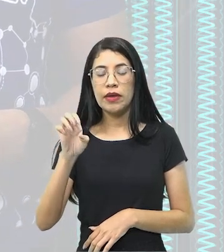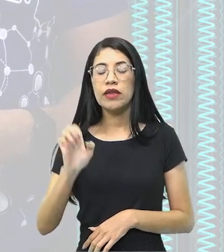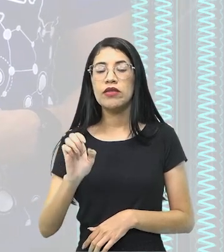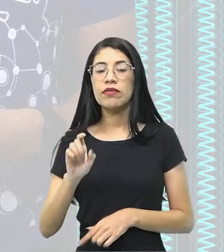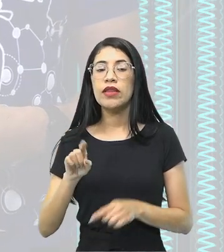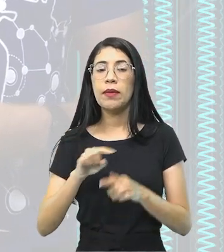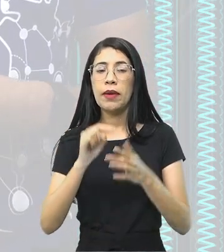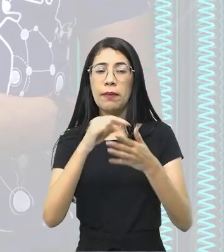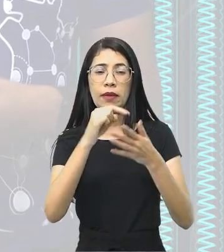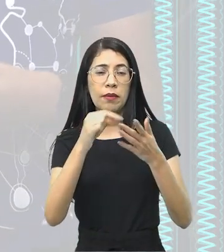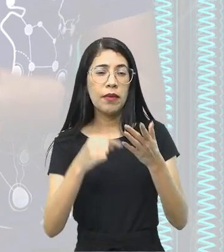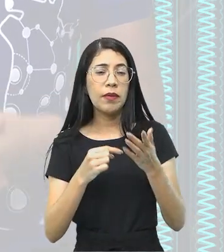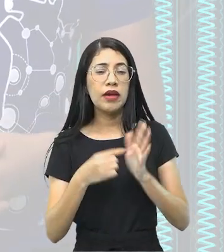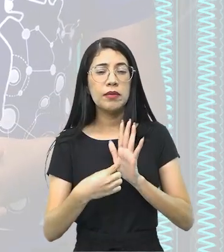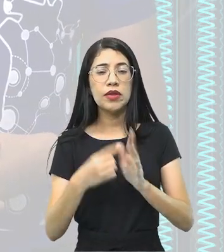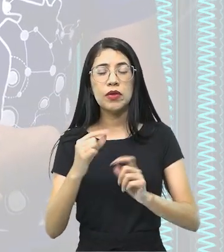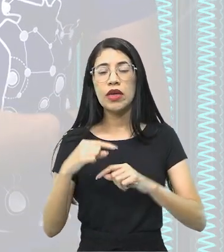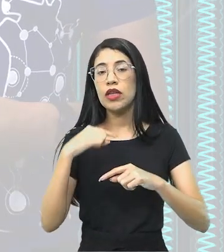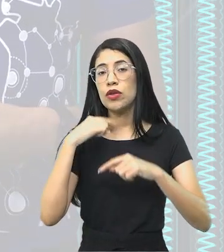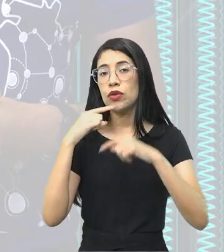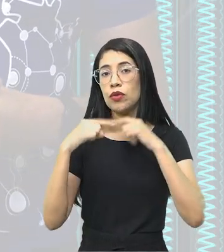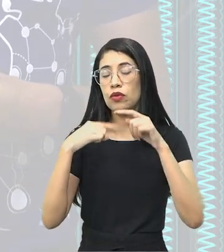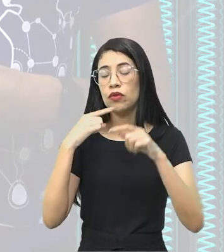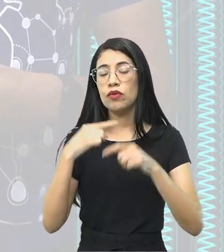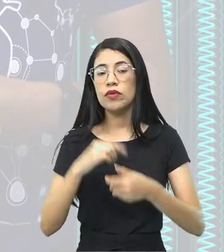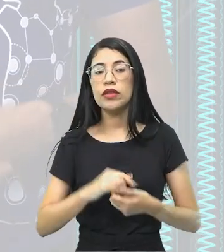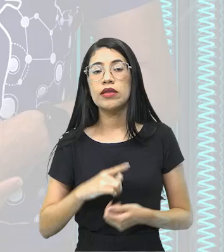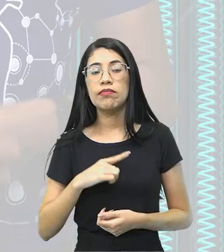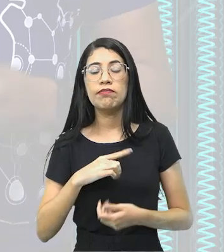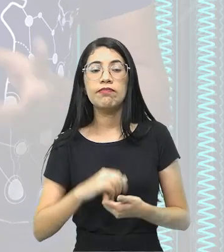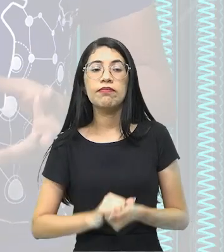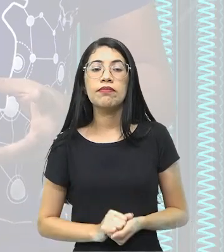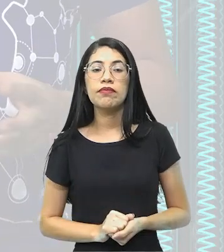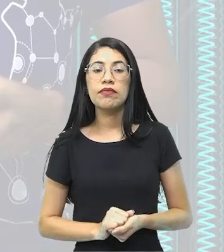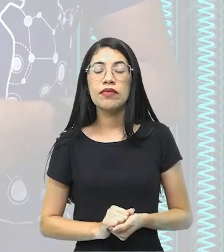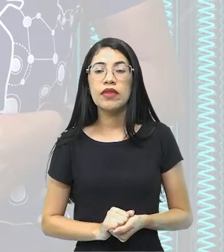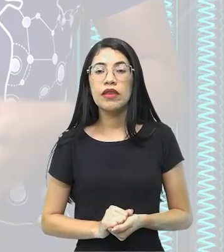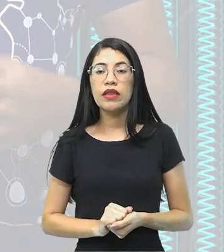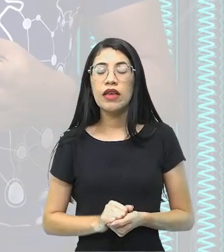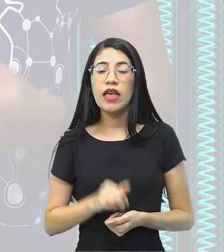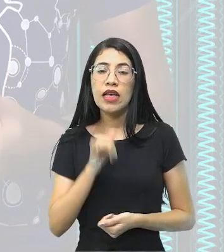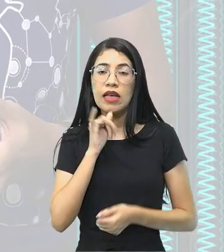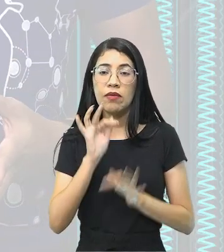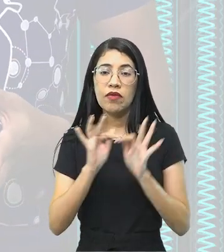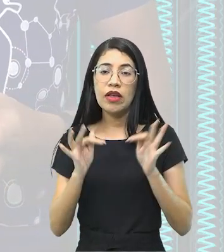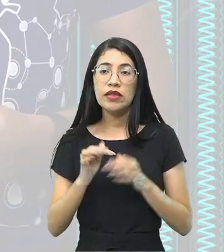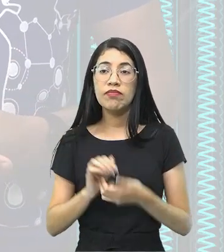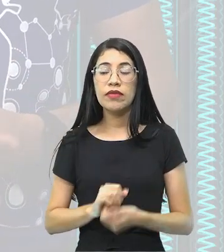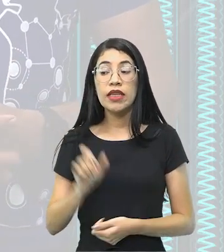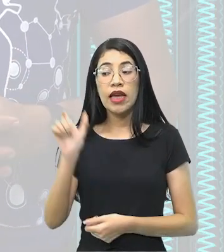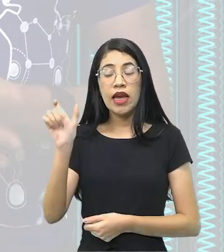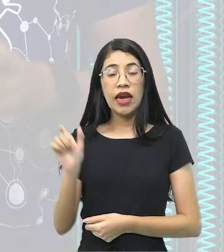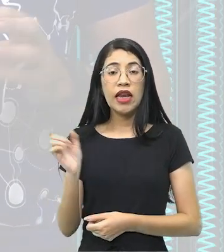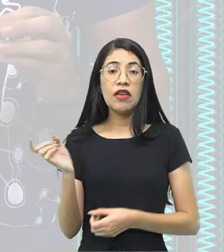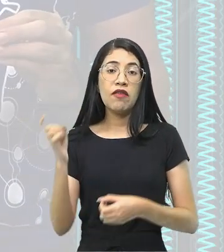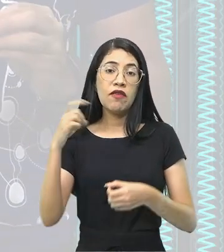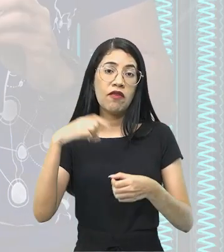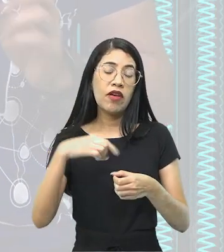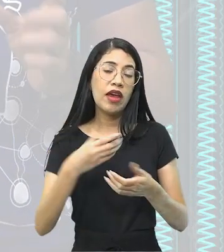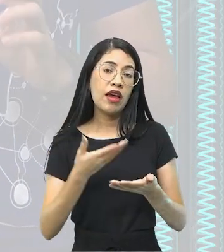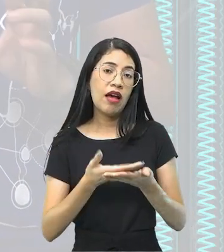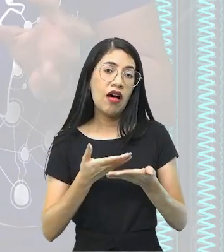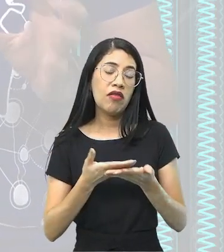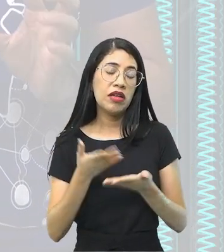são advérbios que dão ideia de dúvida, né? Ele virá à aula talvez. Então, tem